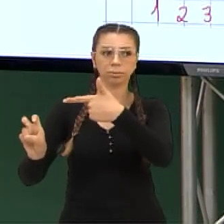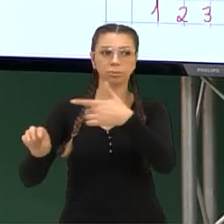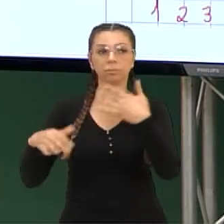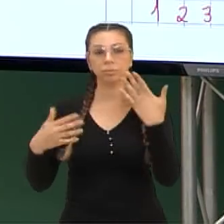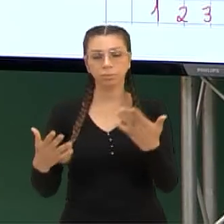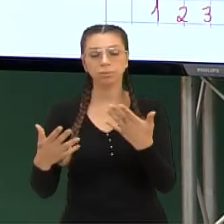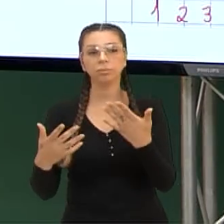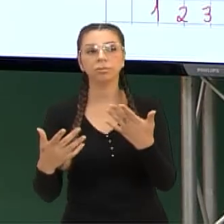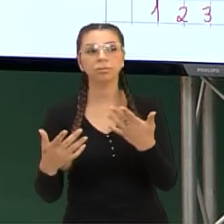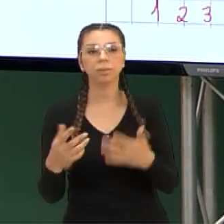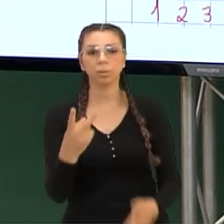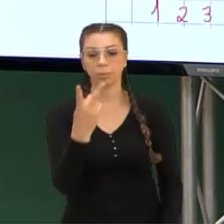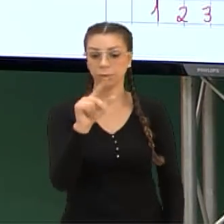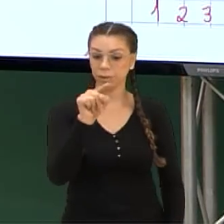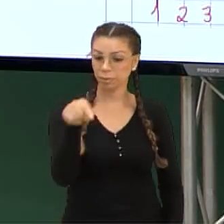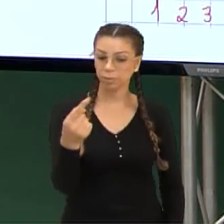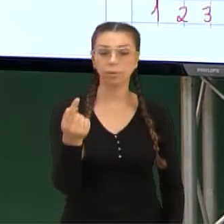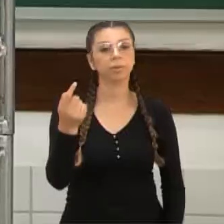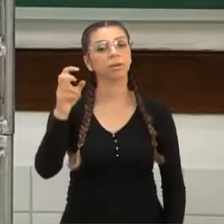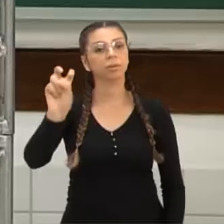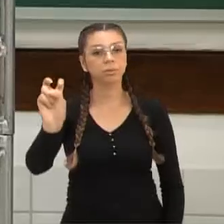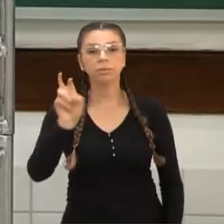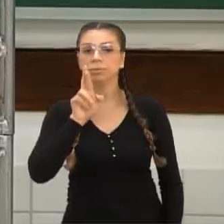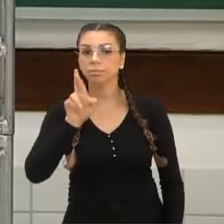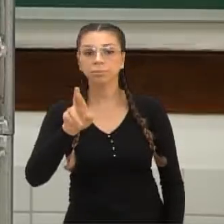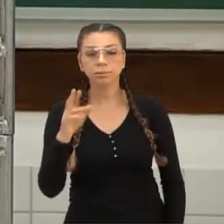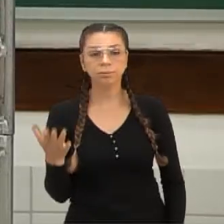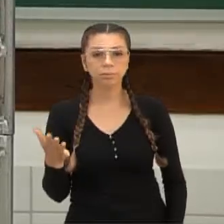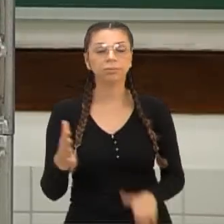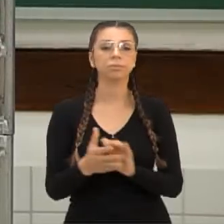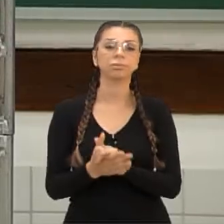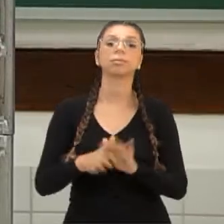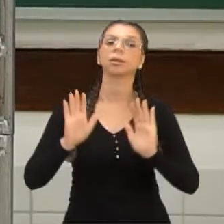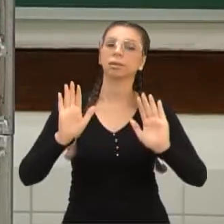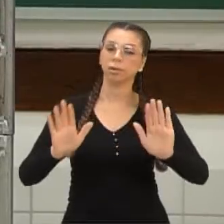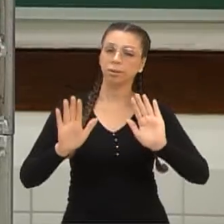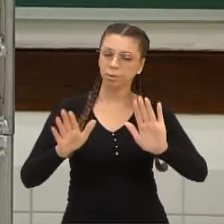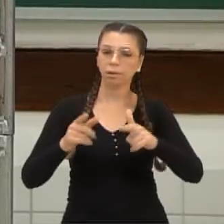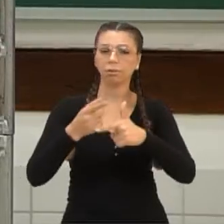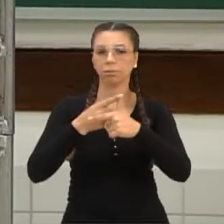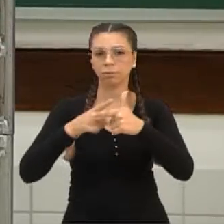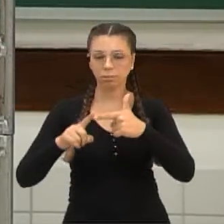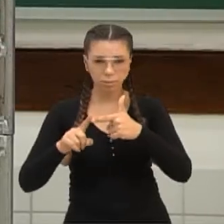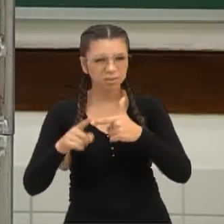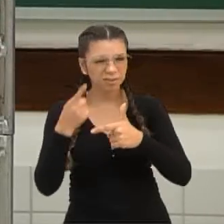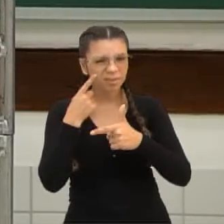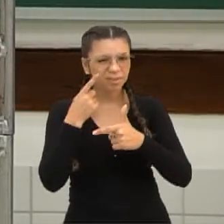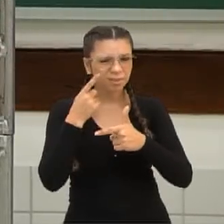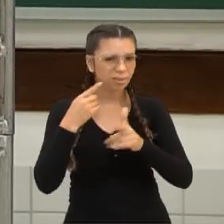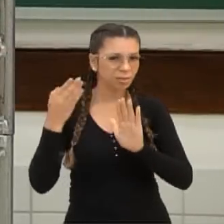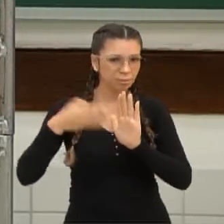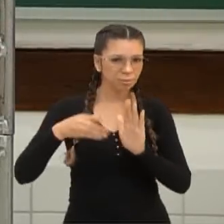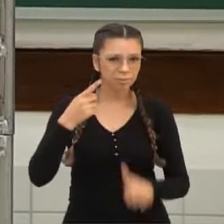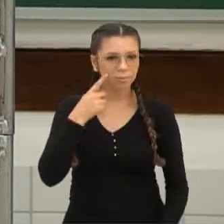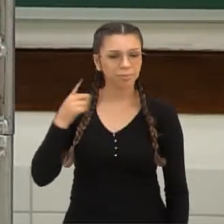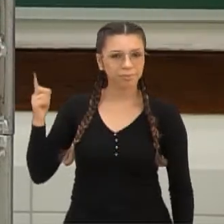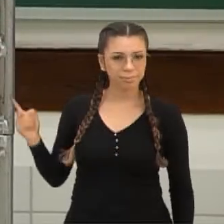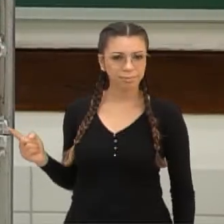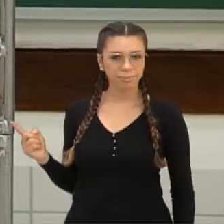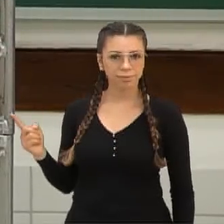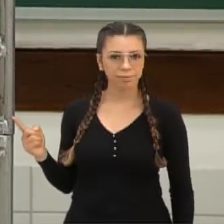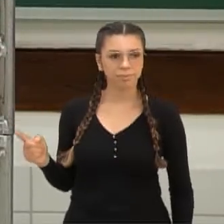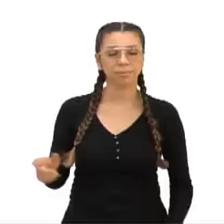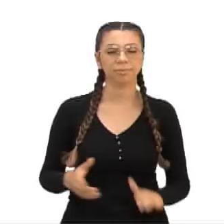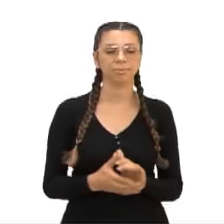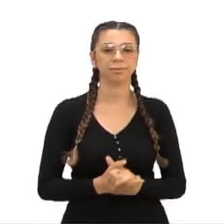Então, vai ficar 2,5. Tudo bem? Fizemos as nossas divisões. Vamos conferir? Vamos conferir aqui com a